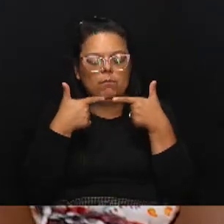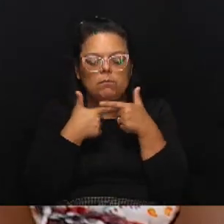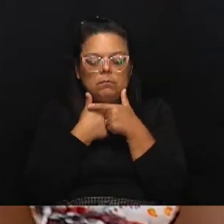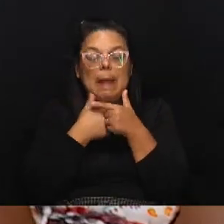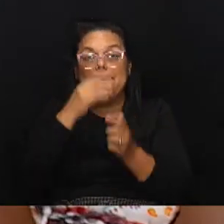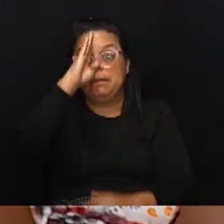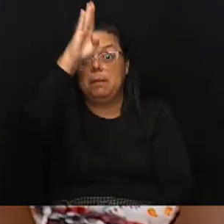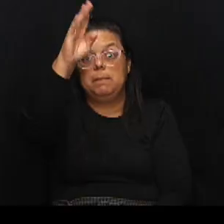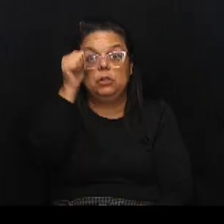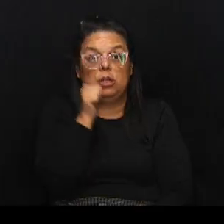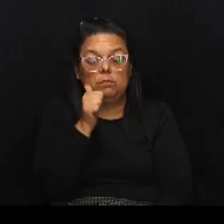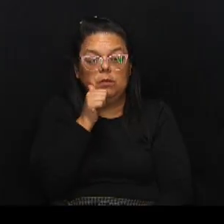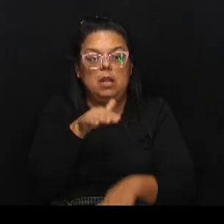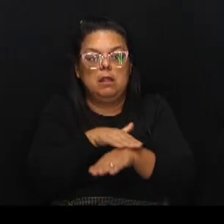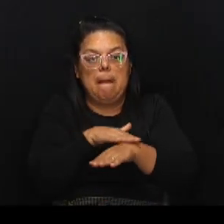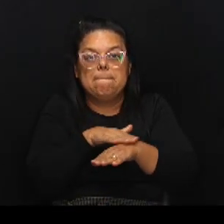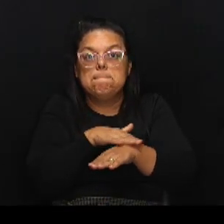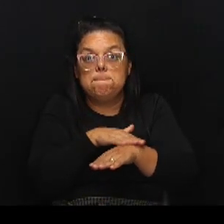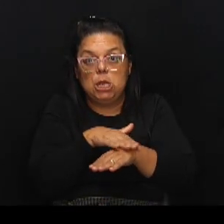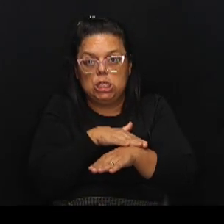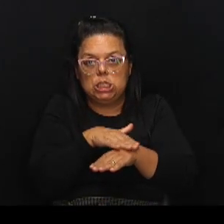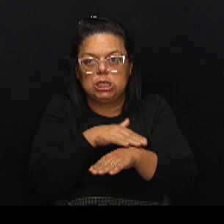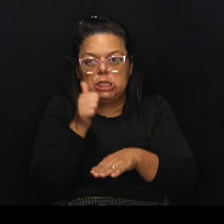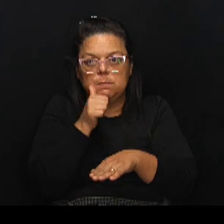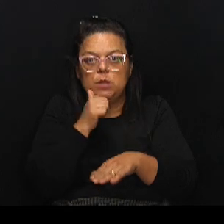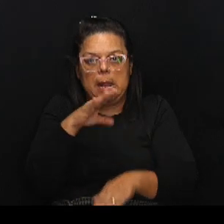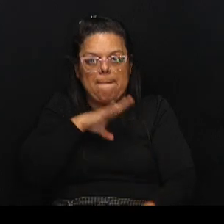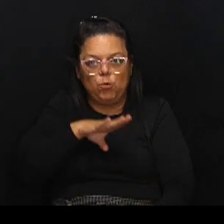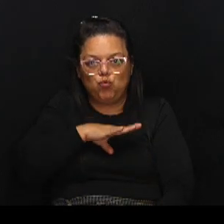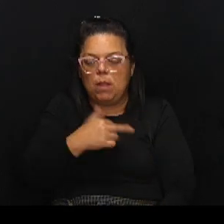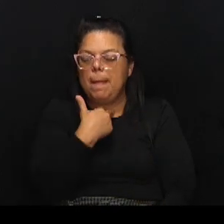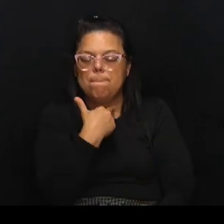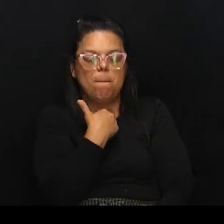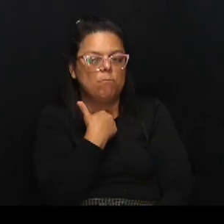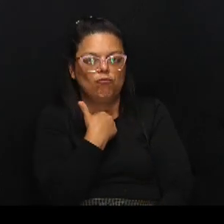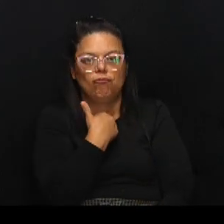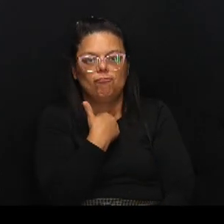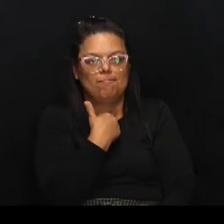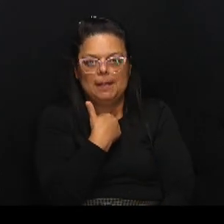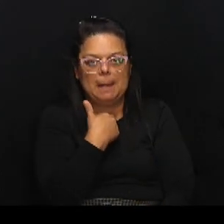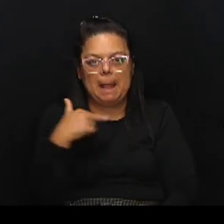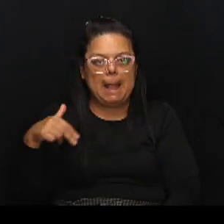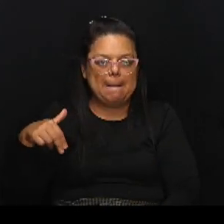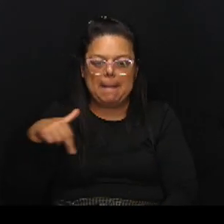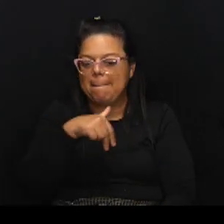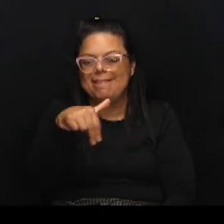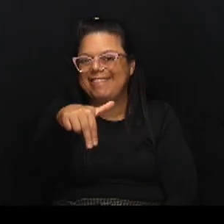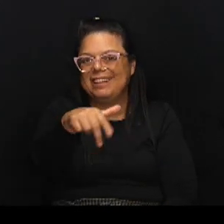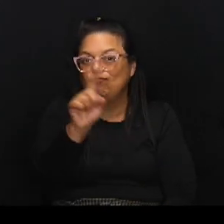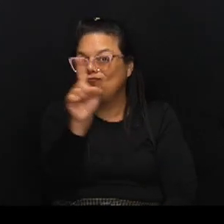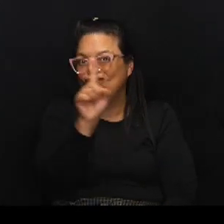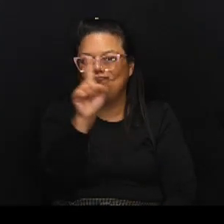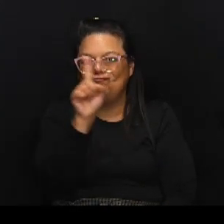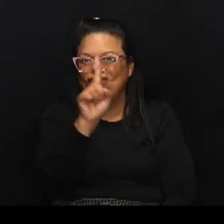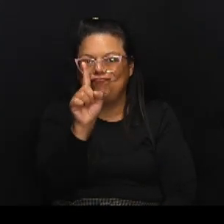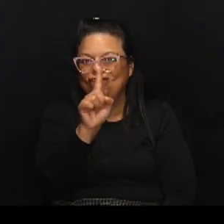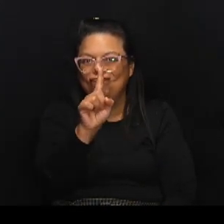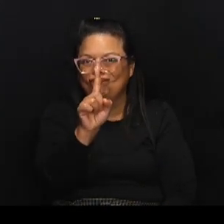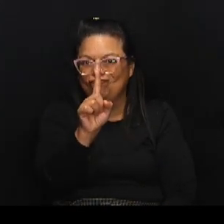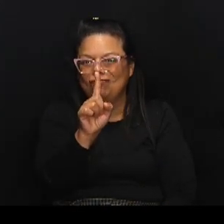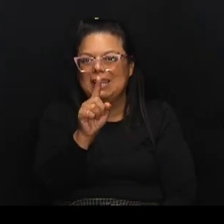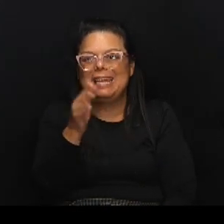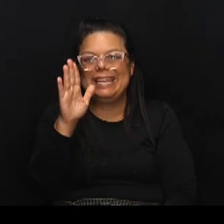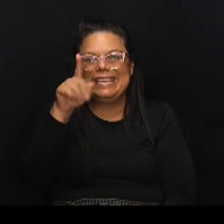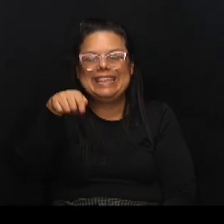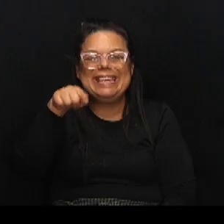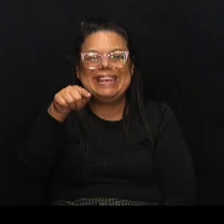brancas portuguesas. Então, isso faz com que essas mulheres tenham que viver como hoje a gente diria que seriam as